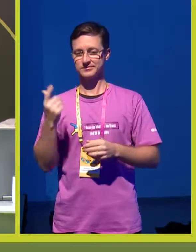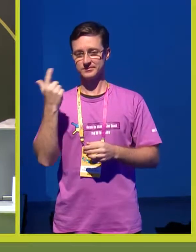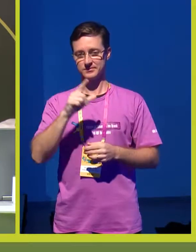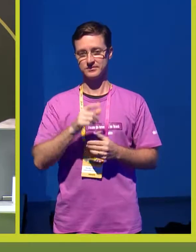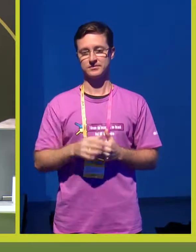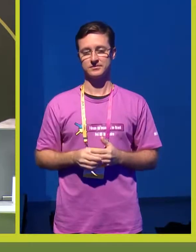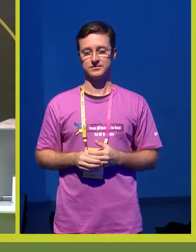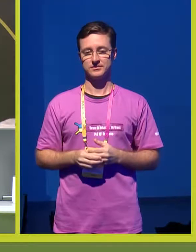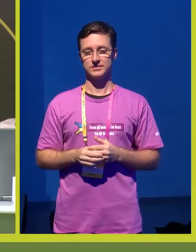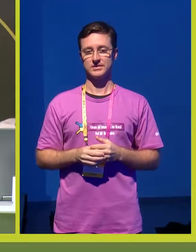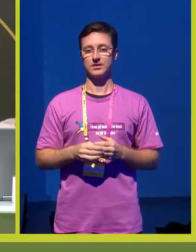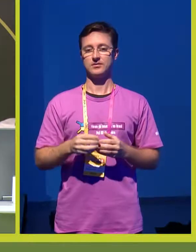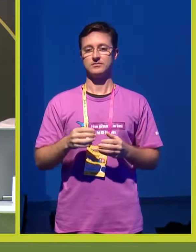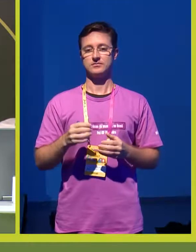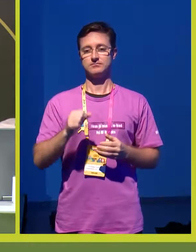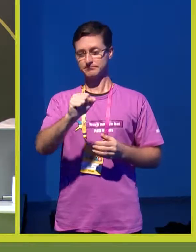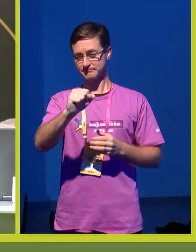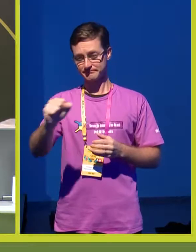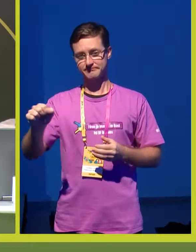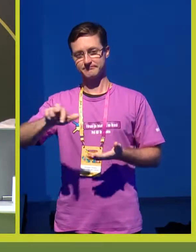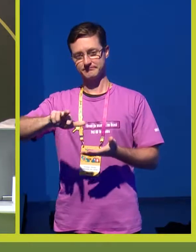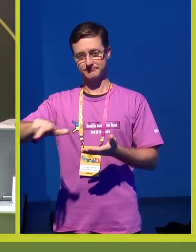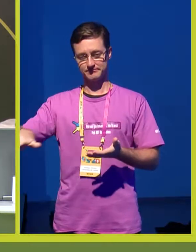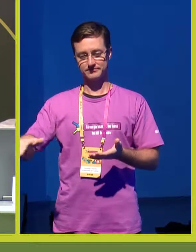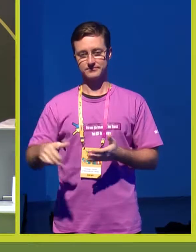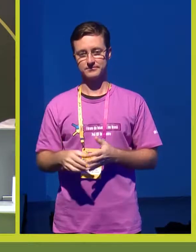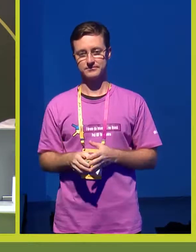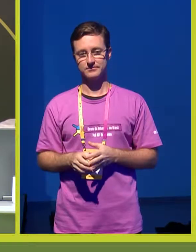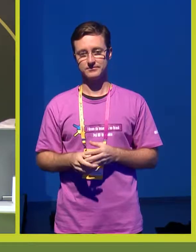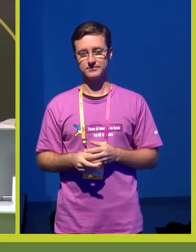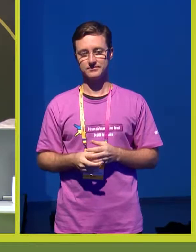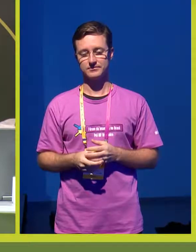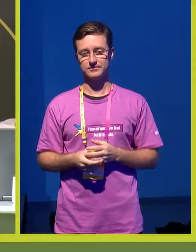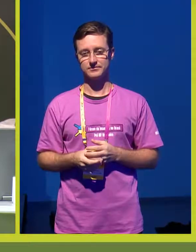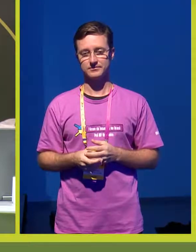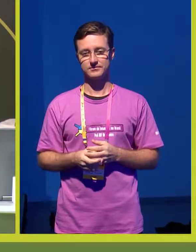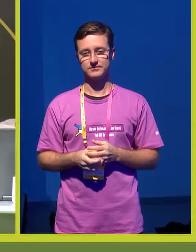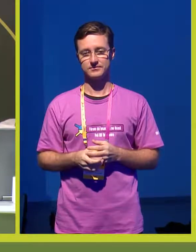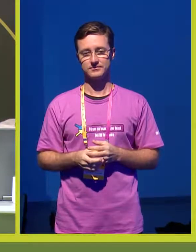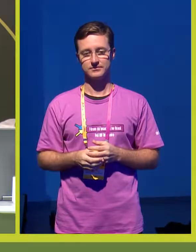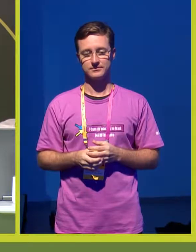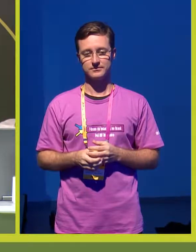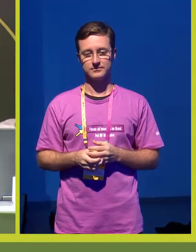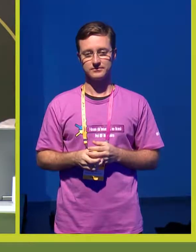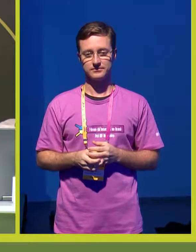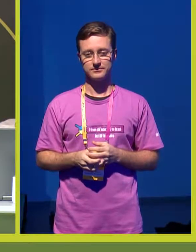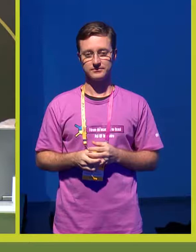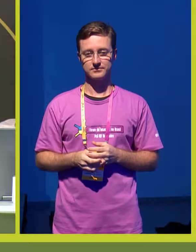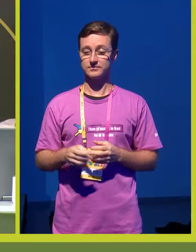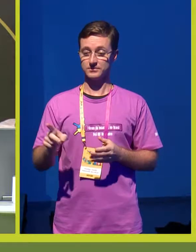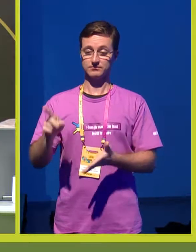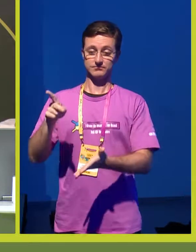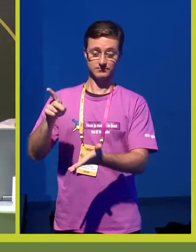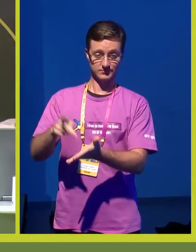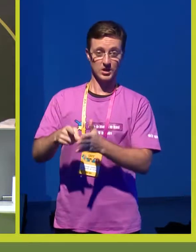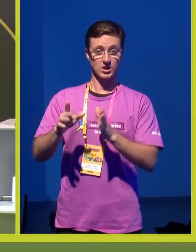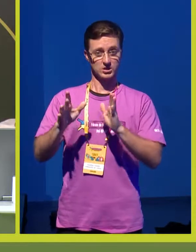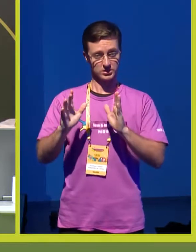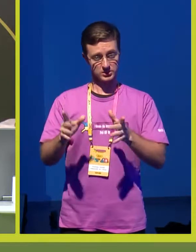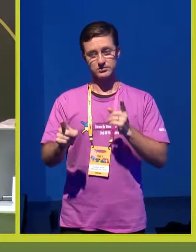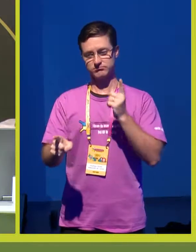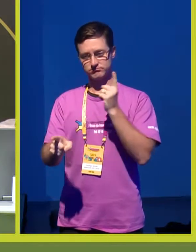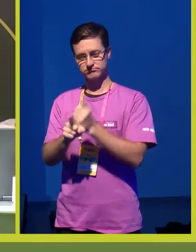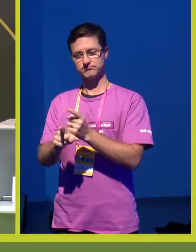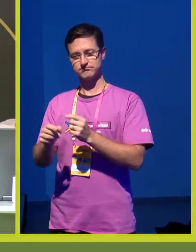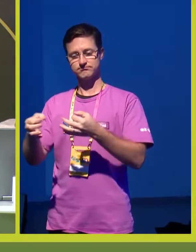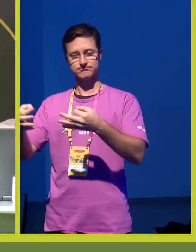e de crimes dolosos e violentos. é uma técnica com potencial muito grande, cuja legitimidade já foi reconhecida em diversas